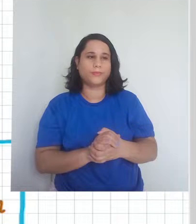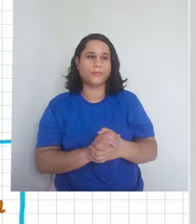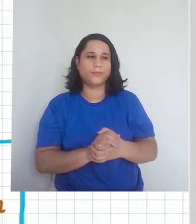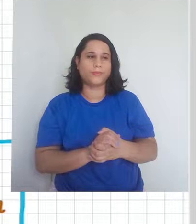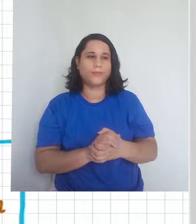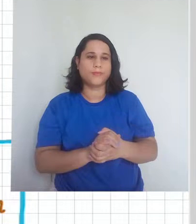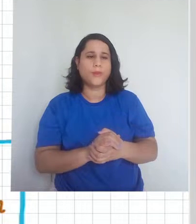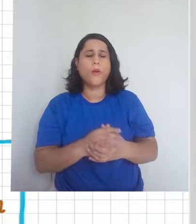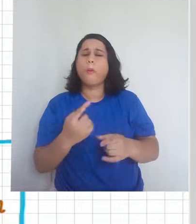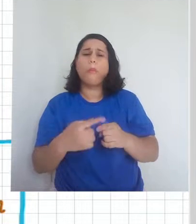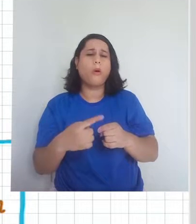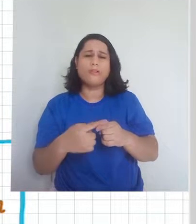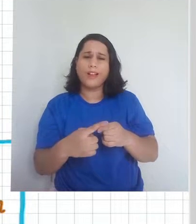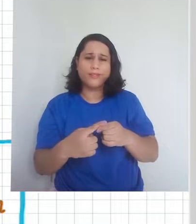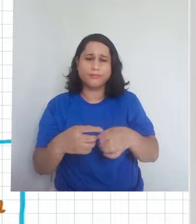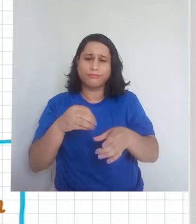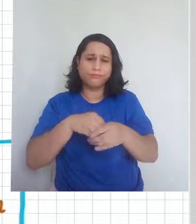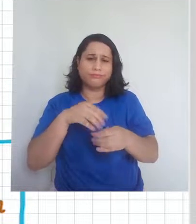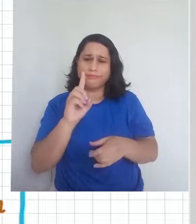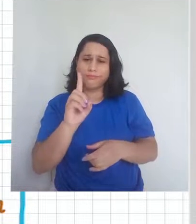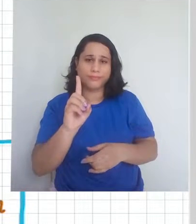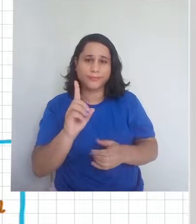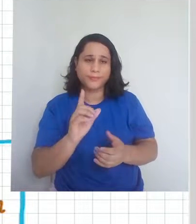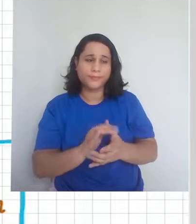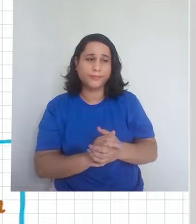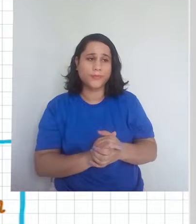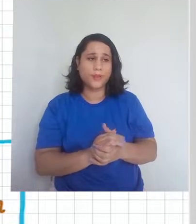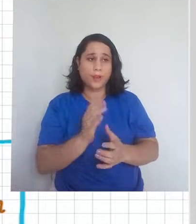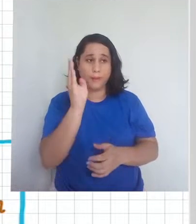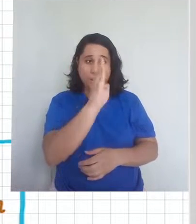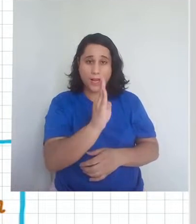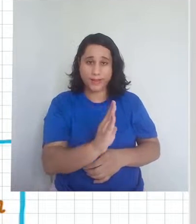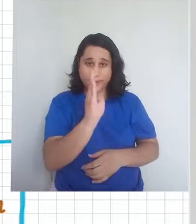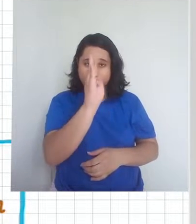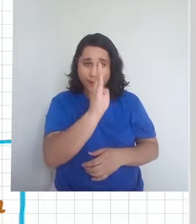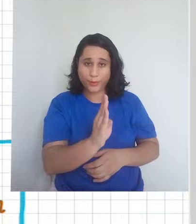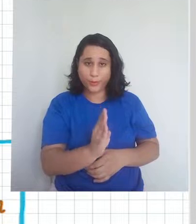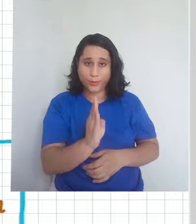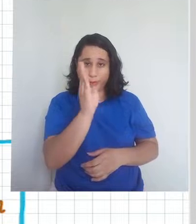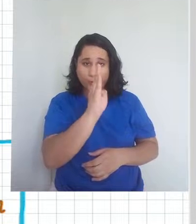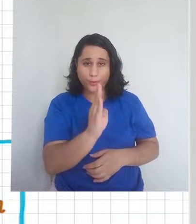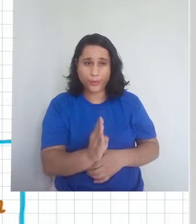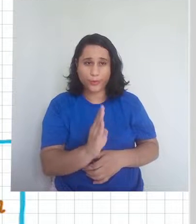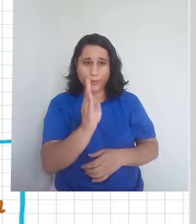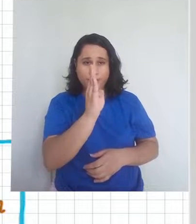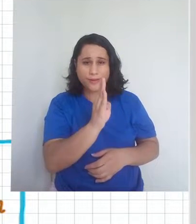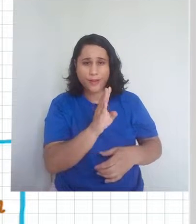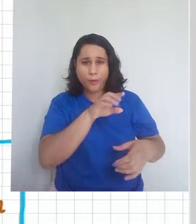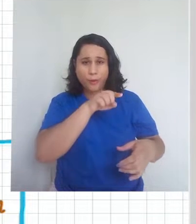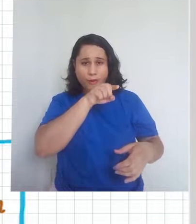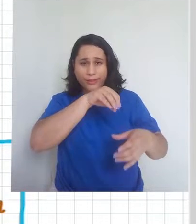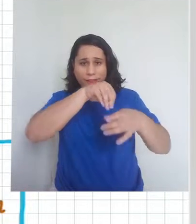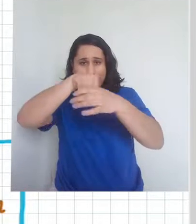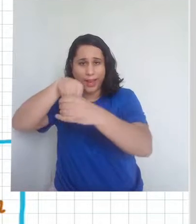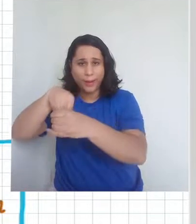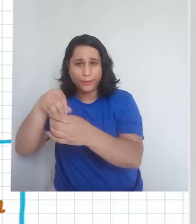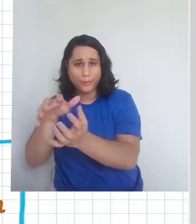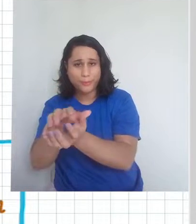Por que não está contido? Porque Brasil não está dentro de Pernambuco. É o